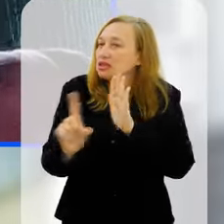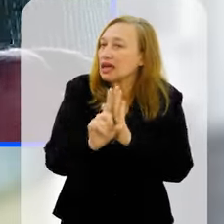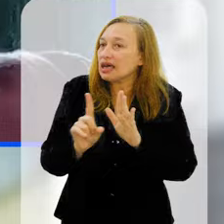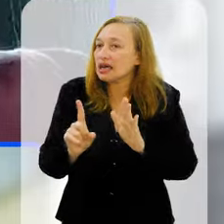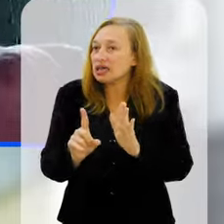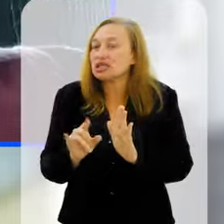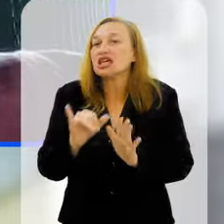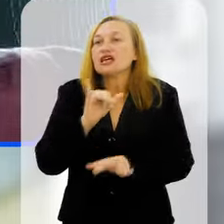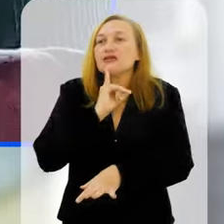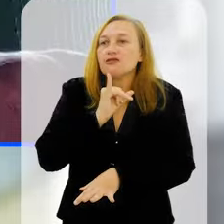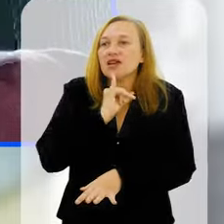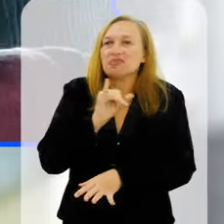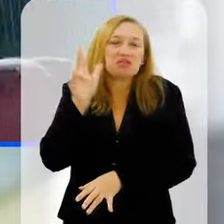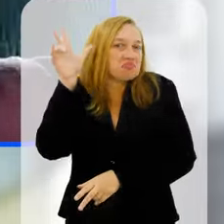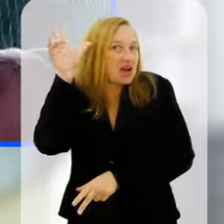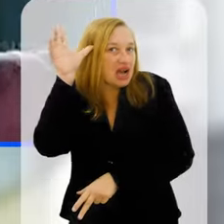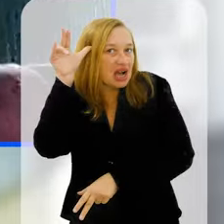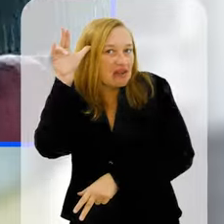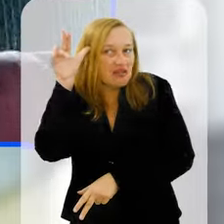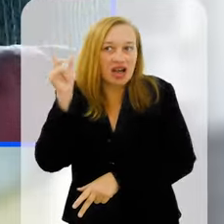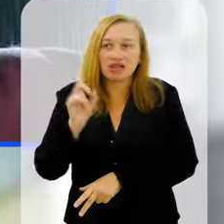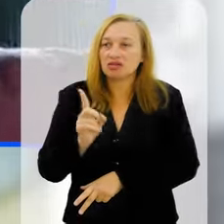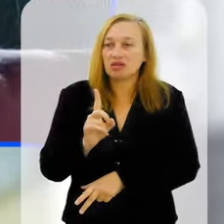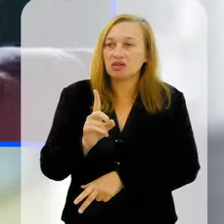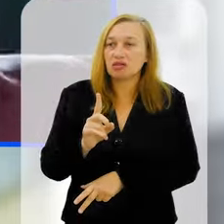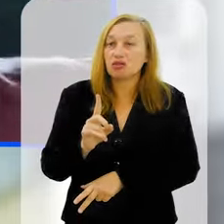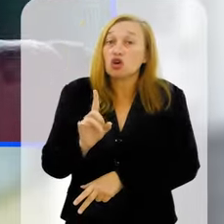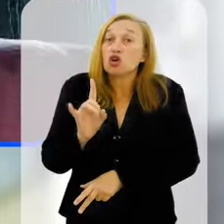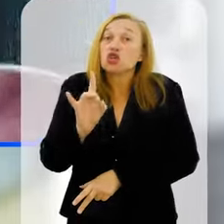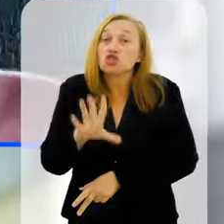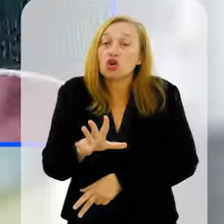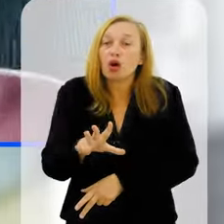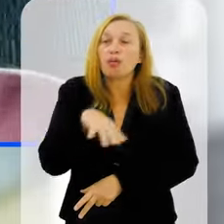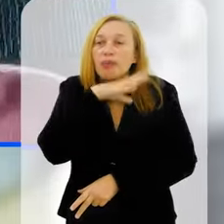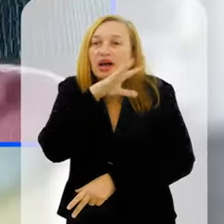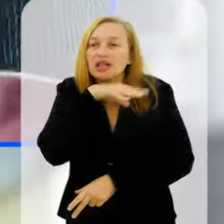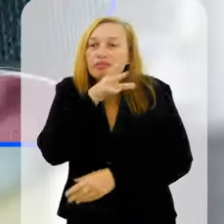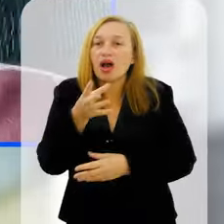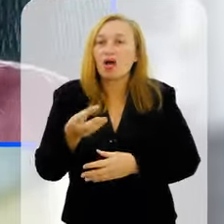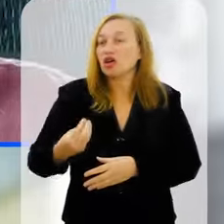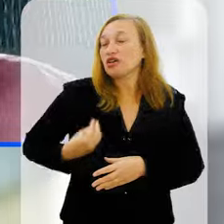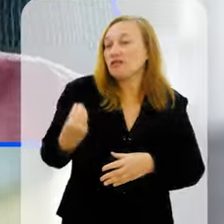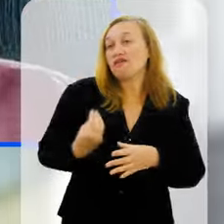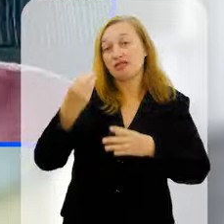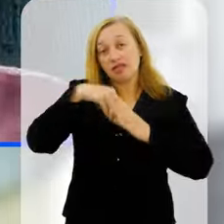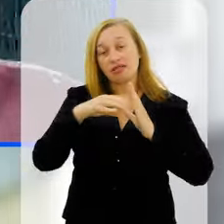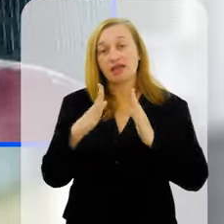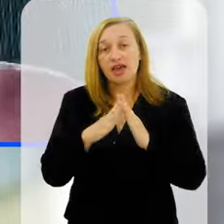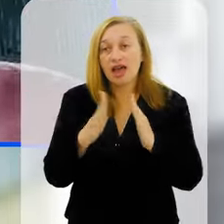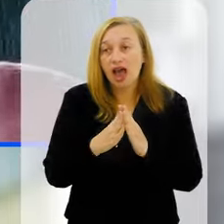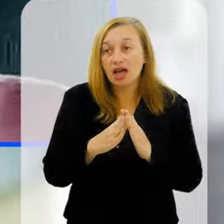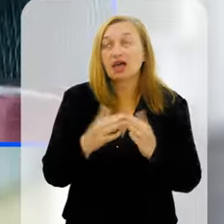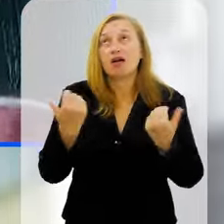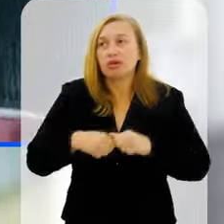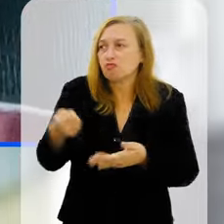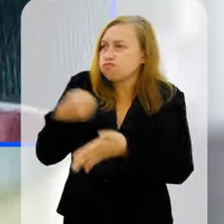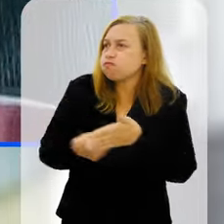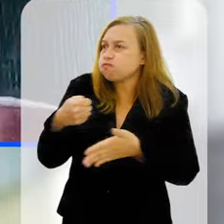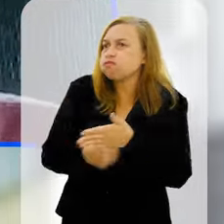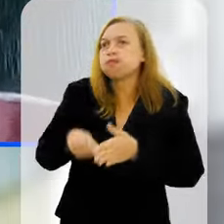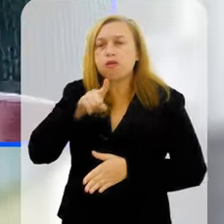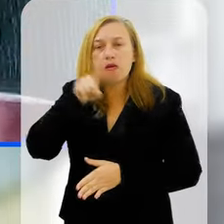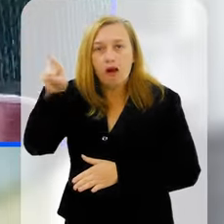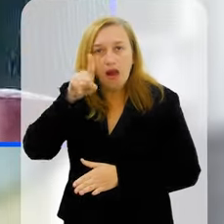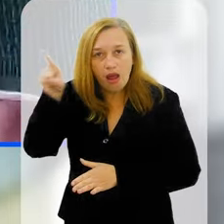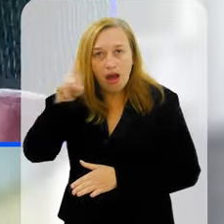algumas prisões. A lei sanção, infelizmente, por exemplo, para cavalo não se aplica, só se aplica animal doméstico. Precisamos ter uma briga